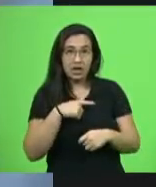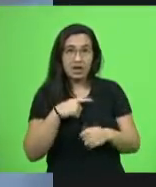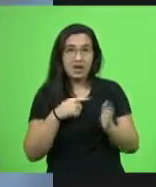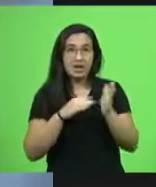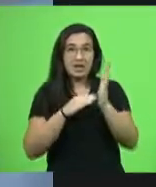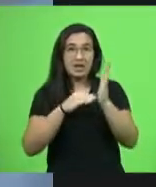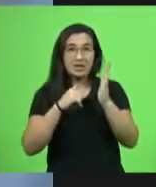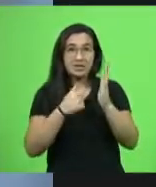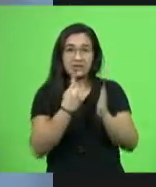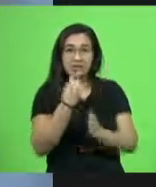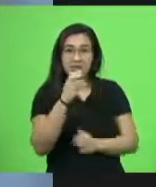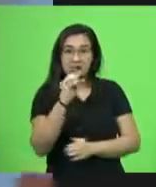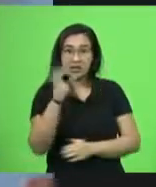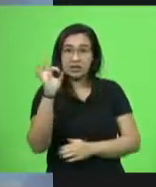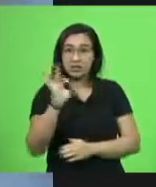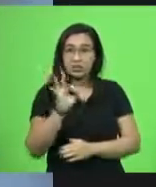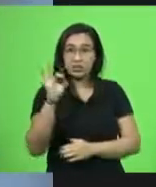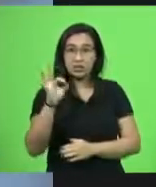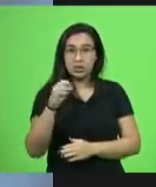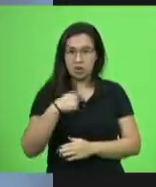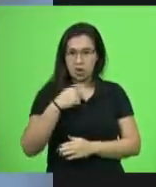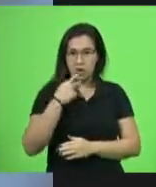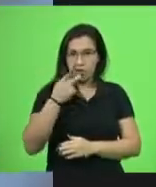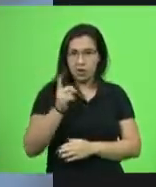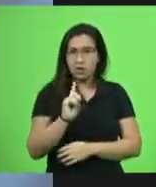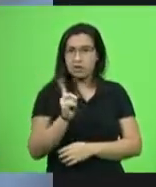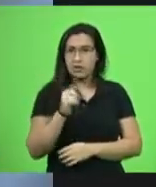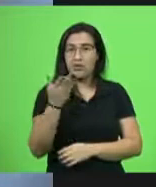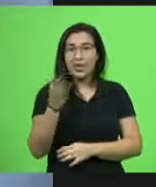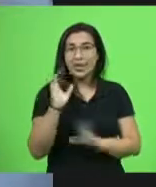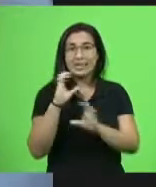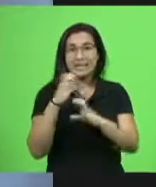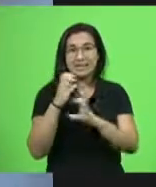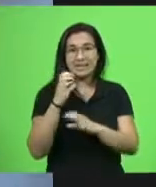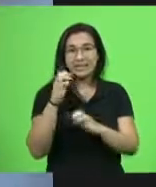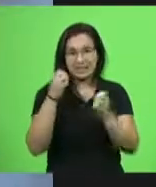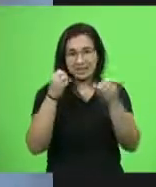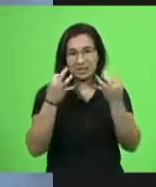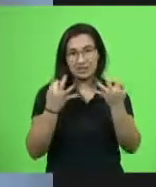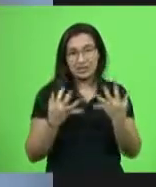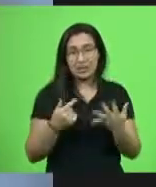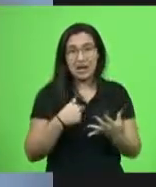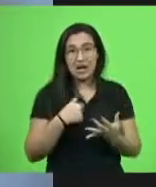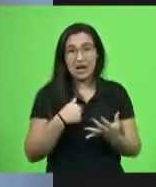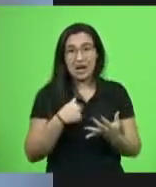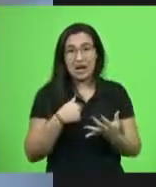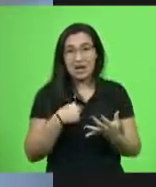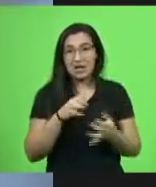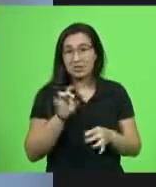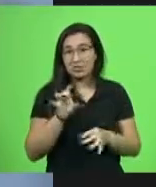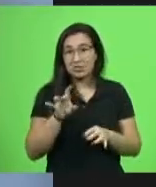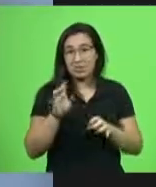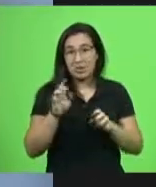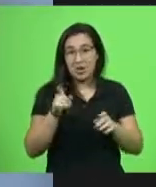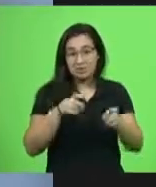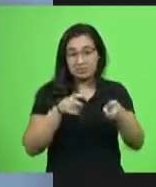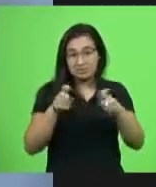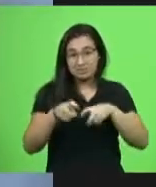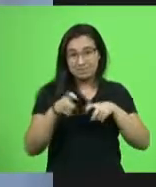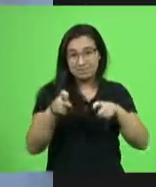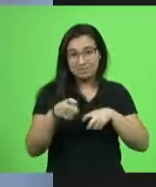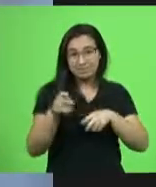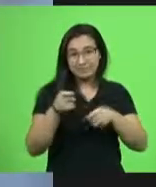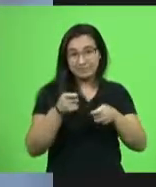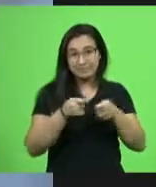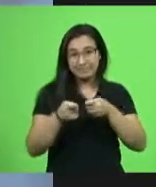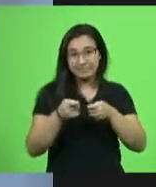a ciência diz isso, não sou eu, porque eu sou um modesto e simples agricultor, a ciência diz isso. E